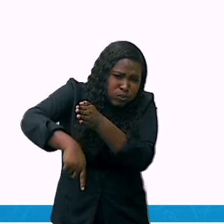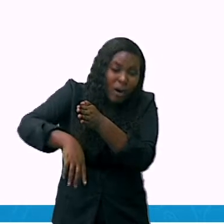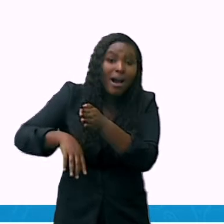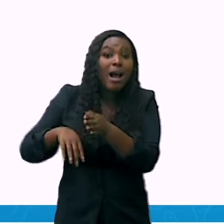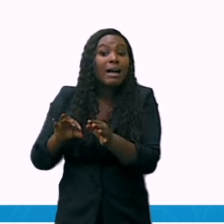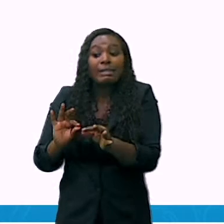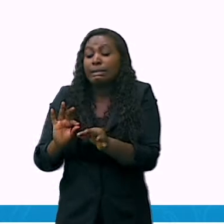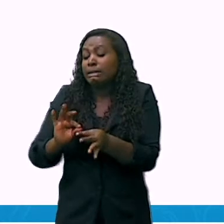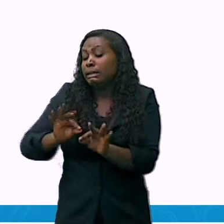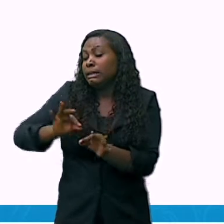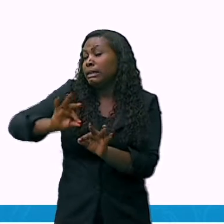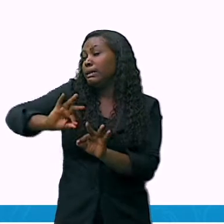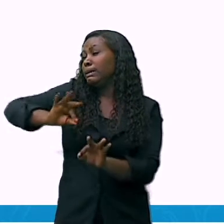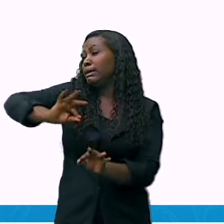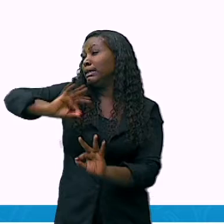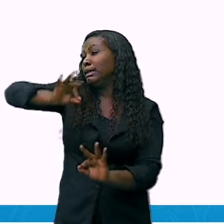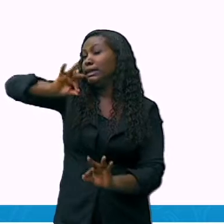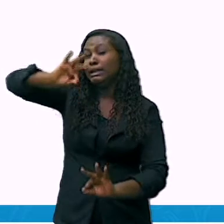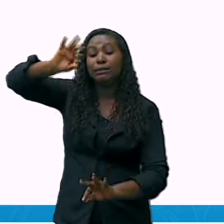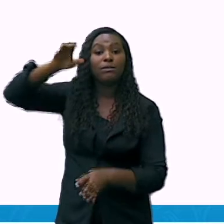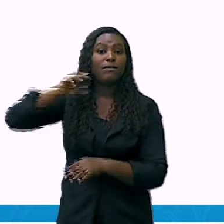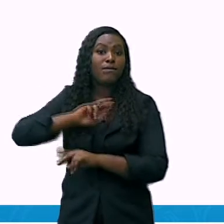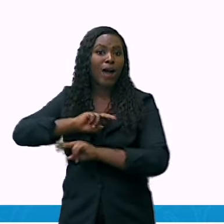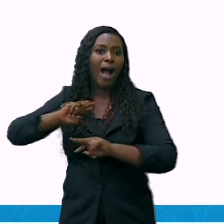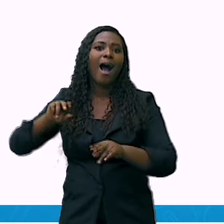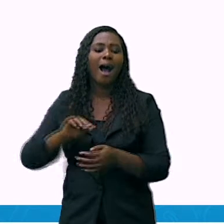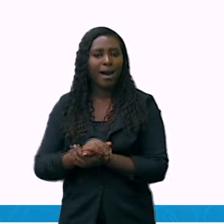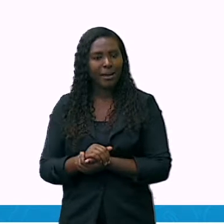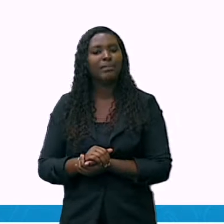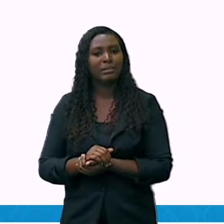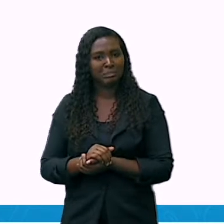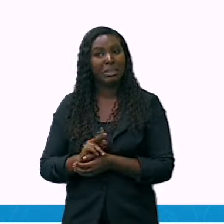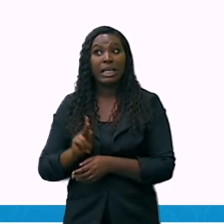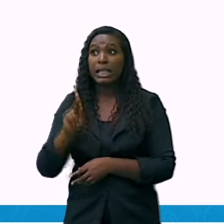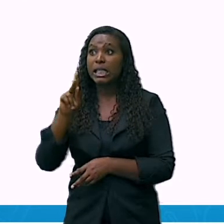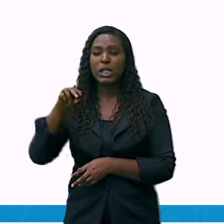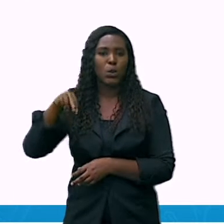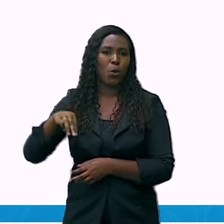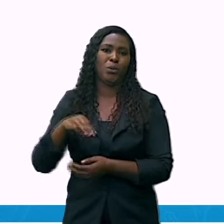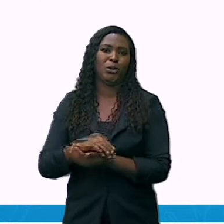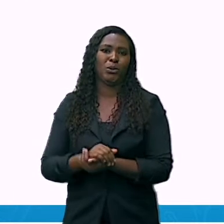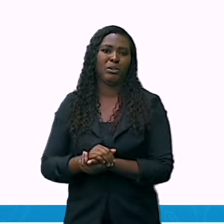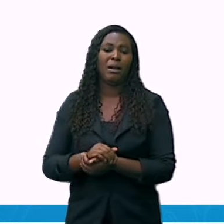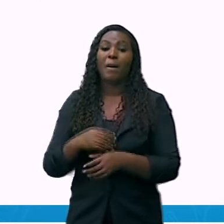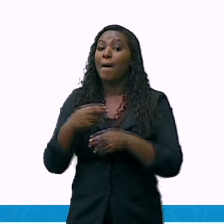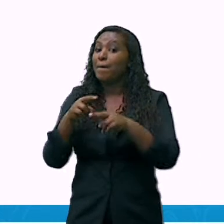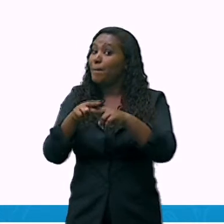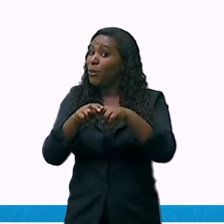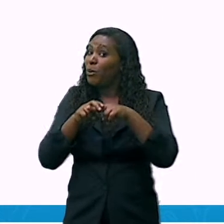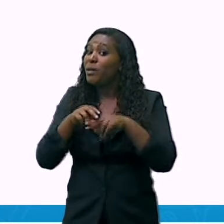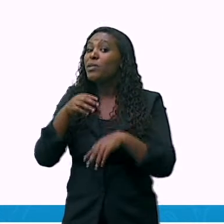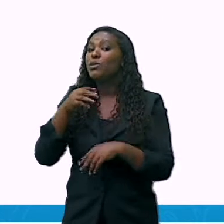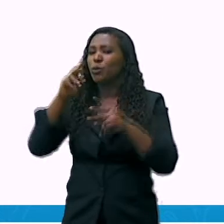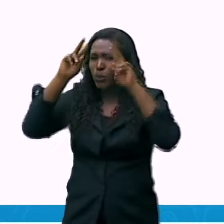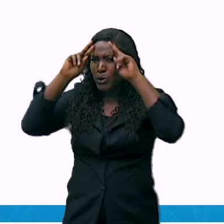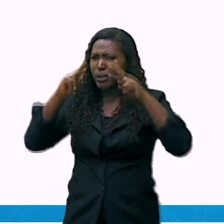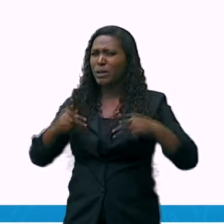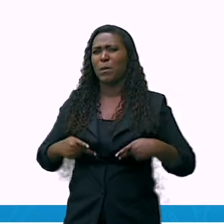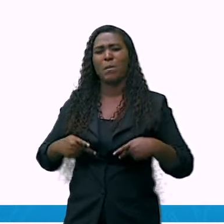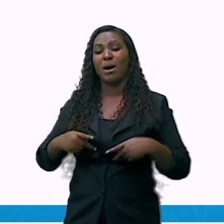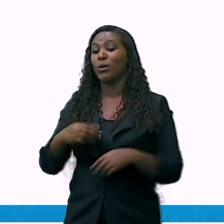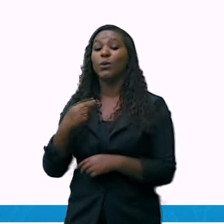mares. Esta profundidade impede que o homem chegue até as áreas mais